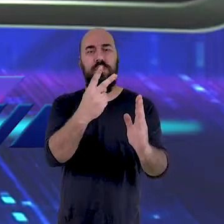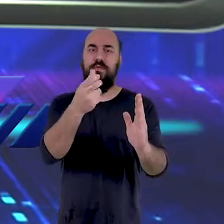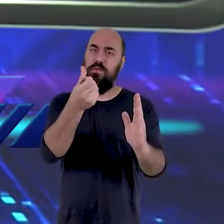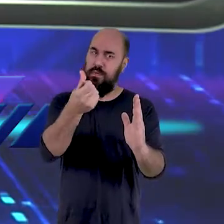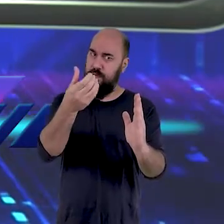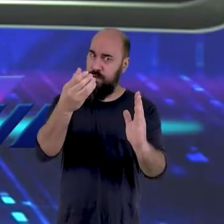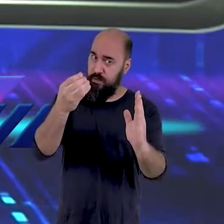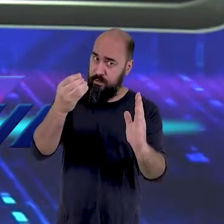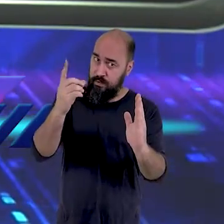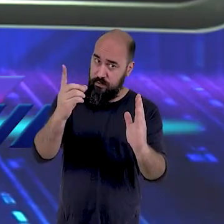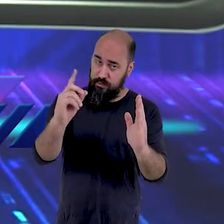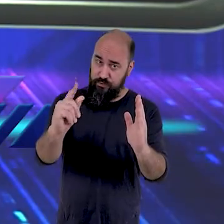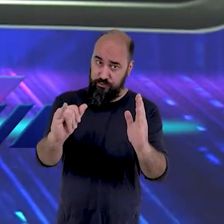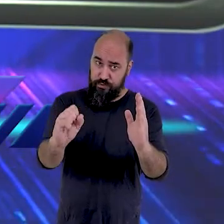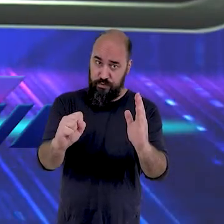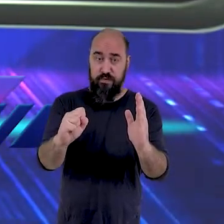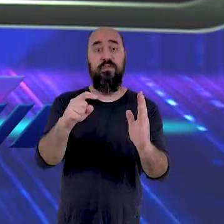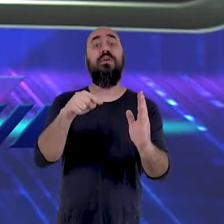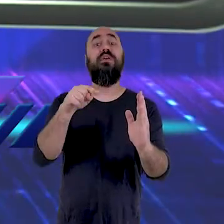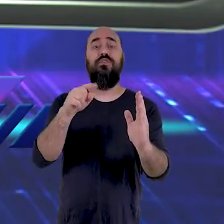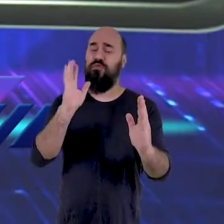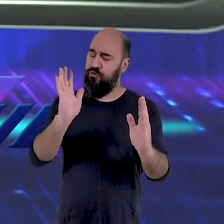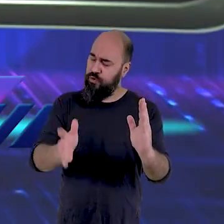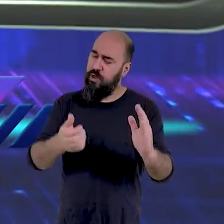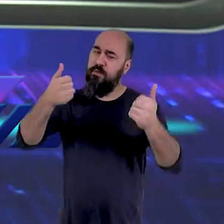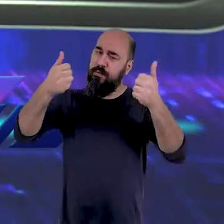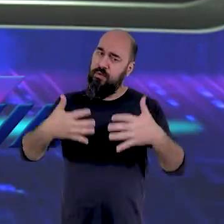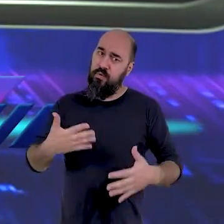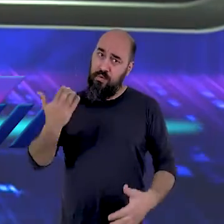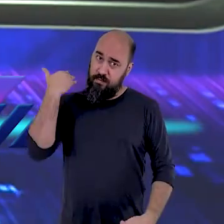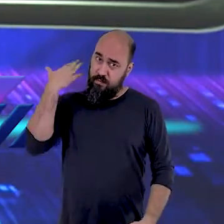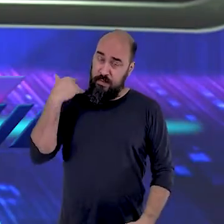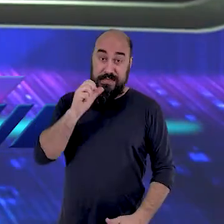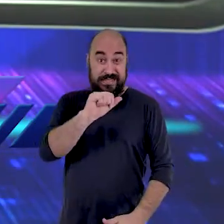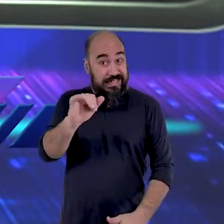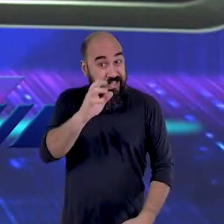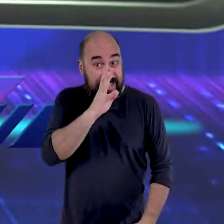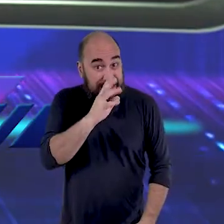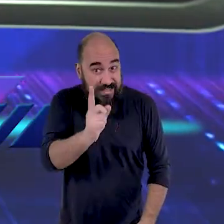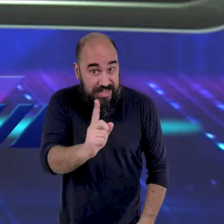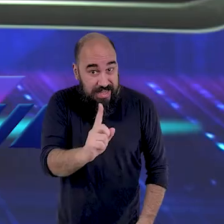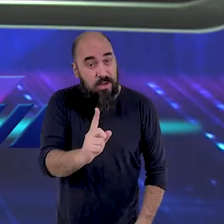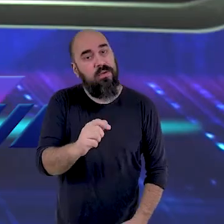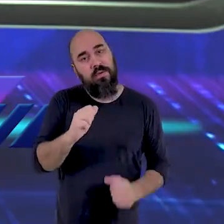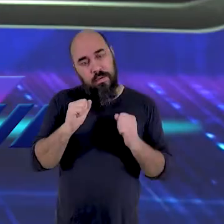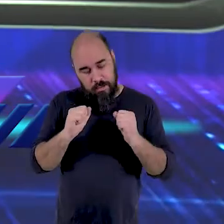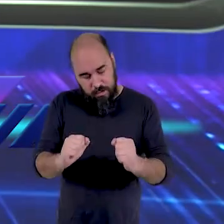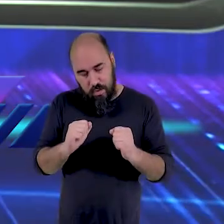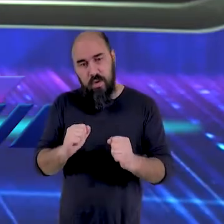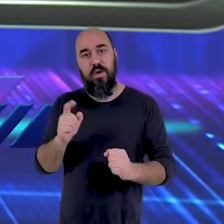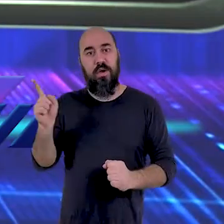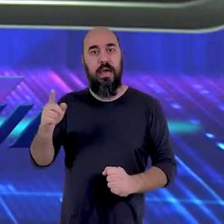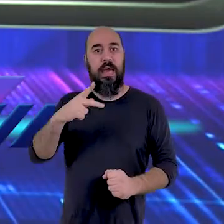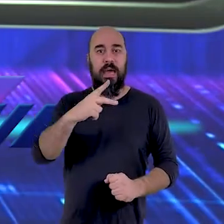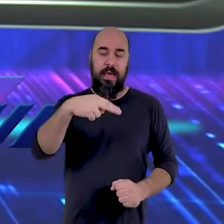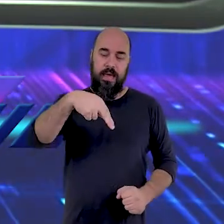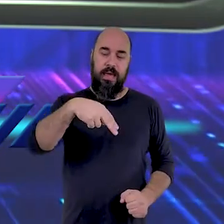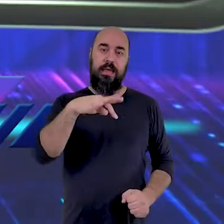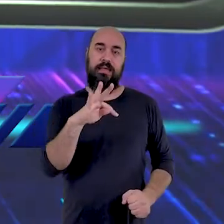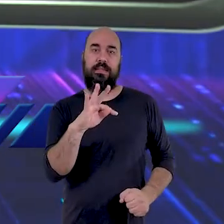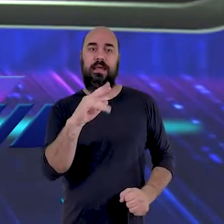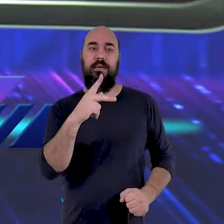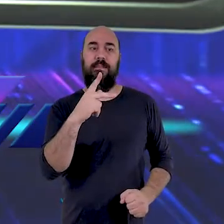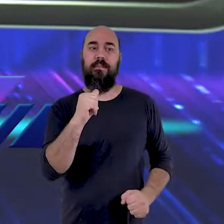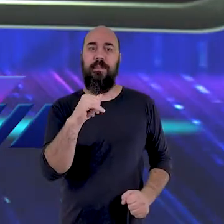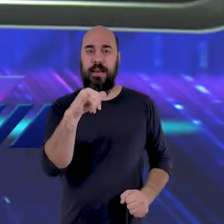representam 1260 anos. Este período é o período exato, e a Bíblia